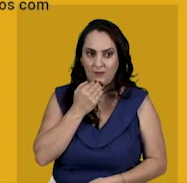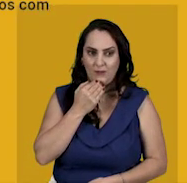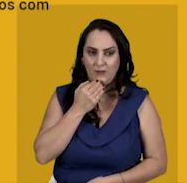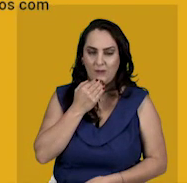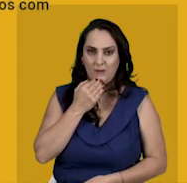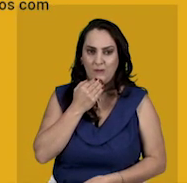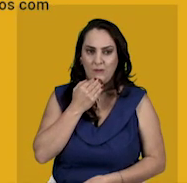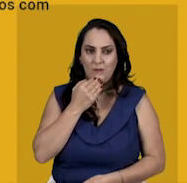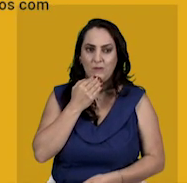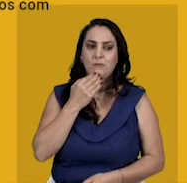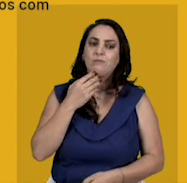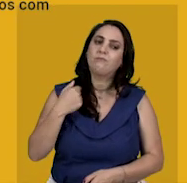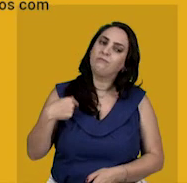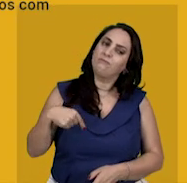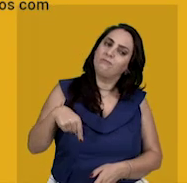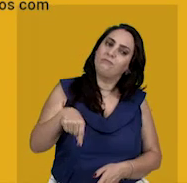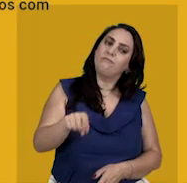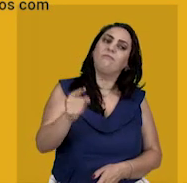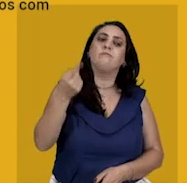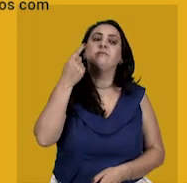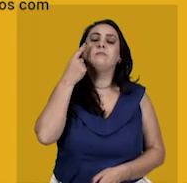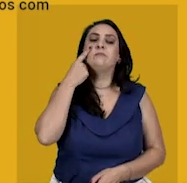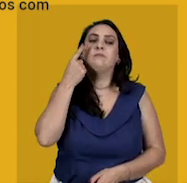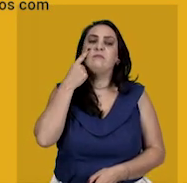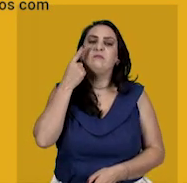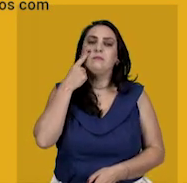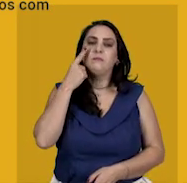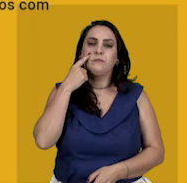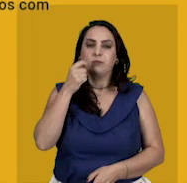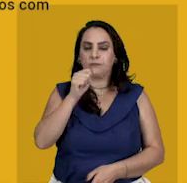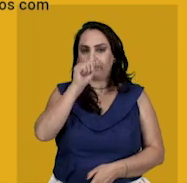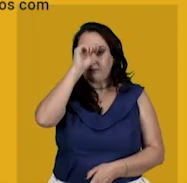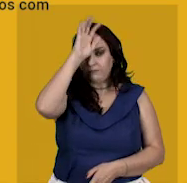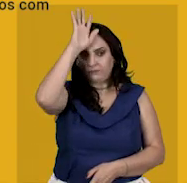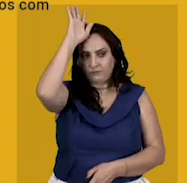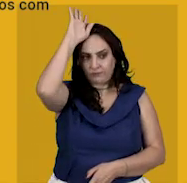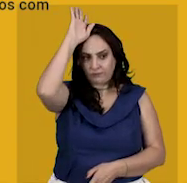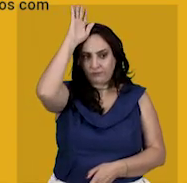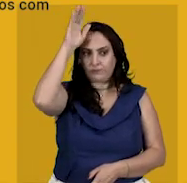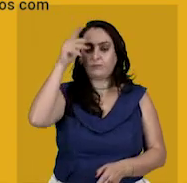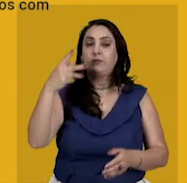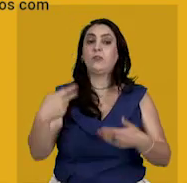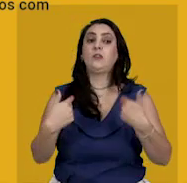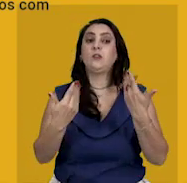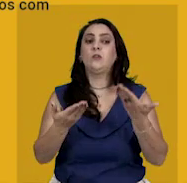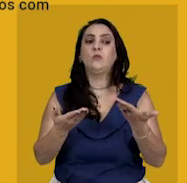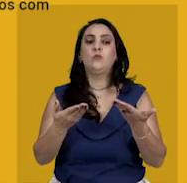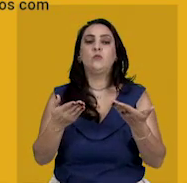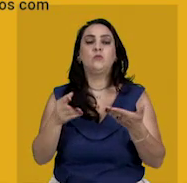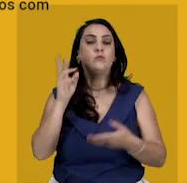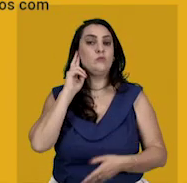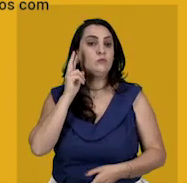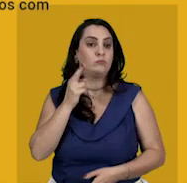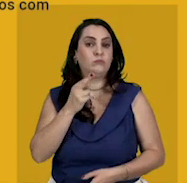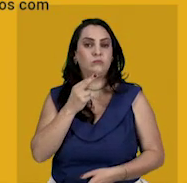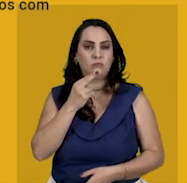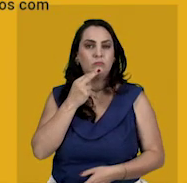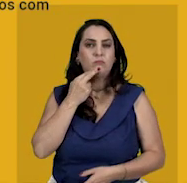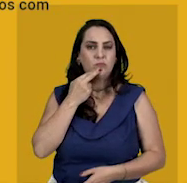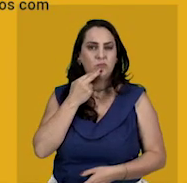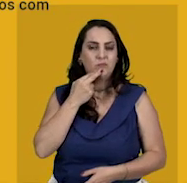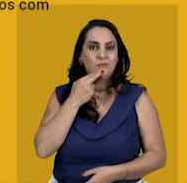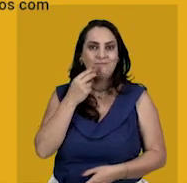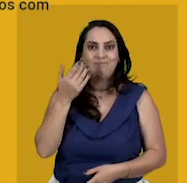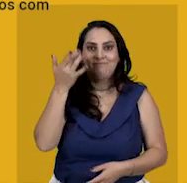gente caminha um pouquinho lá em Roma, quando os surdos eles eram identificados como pessoas que não